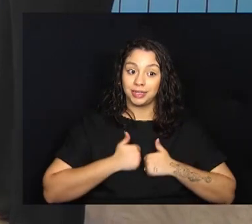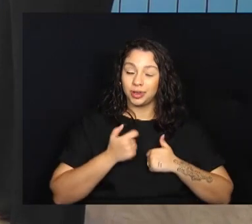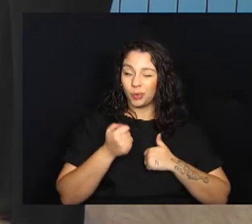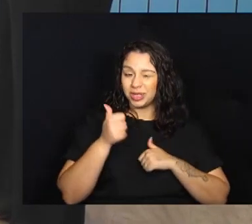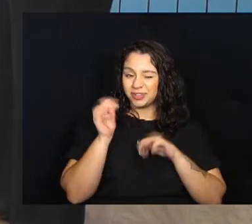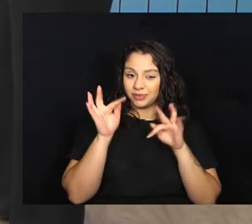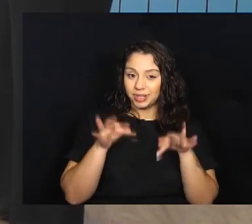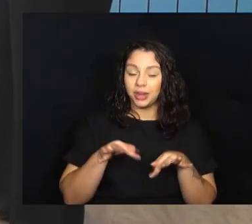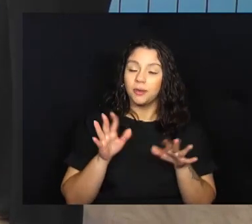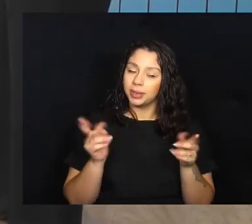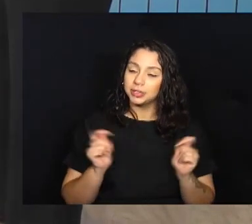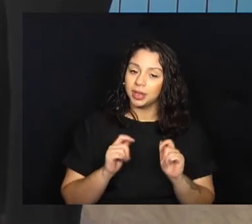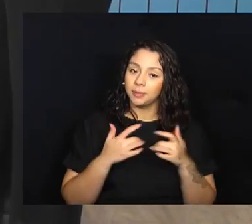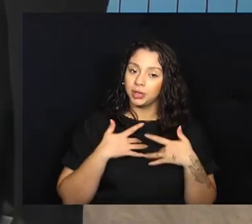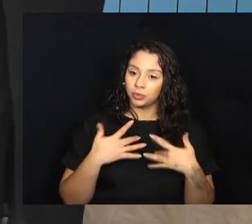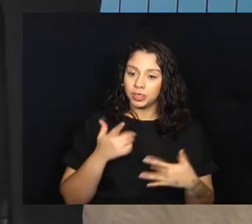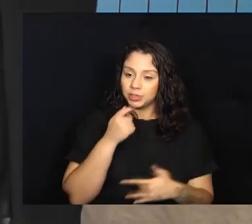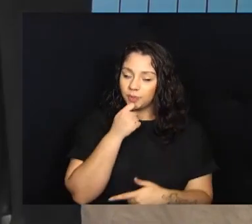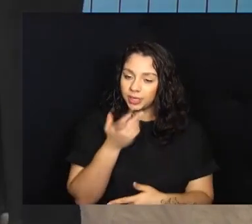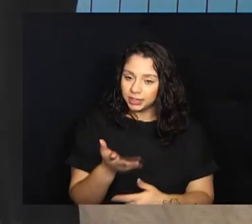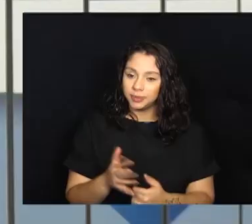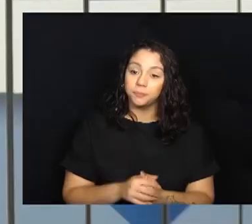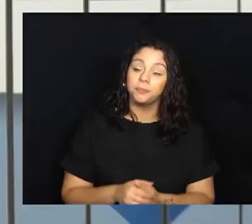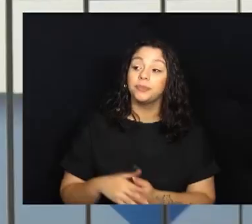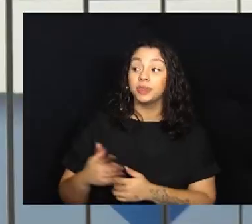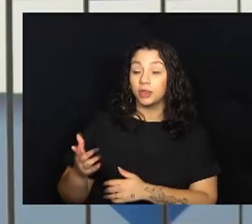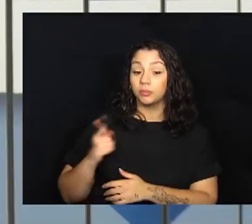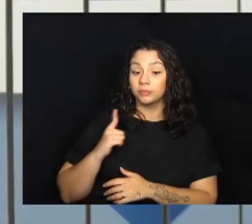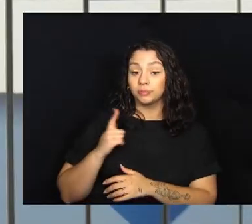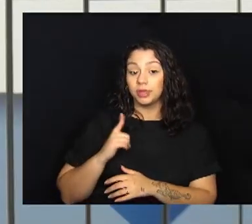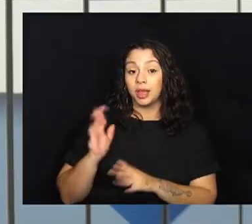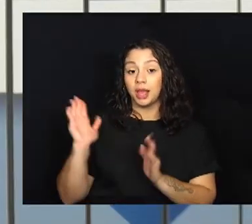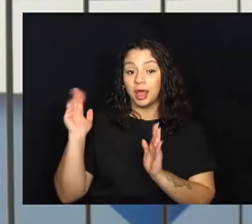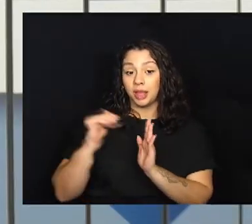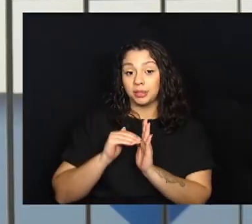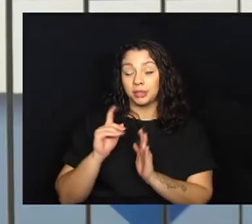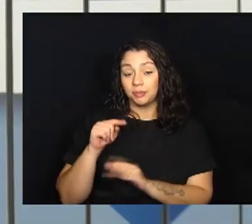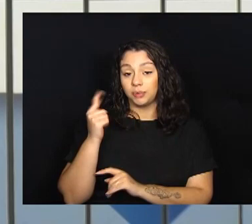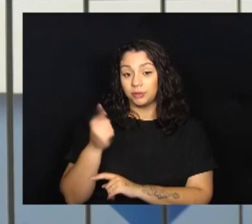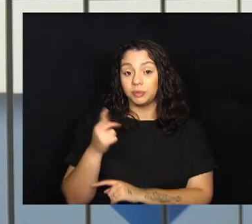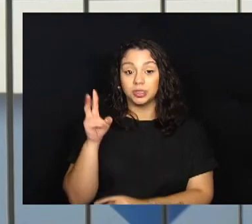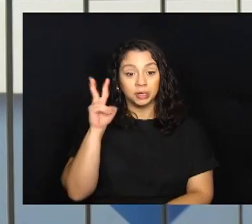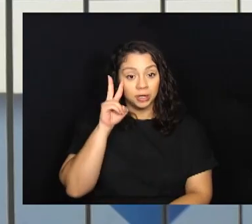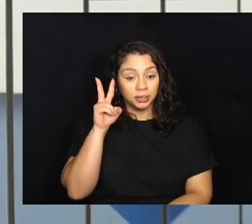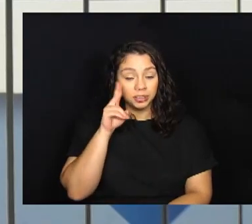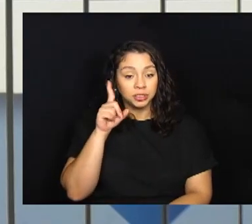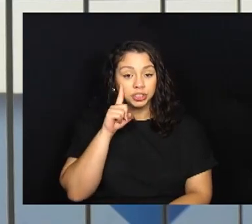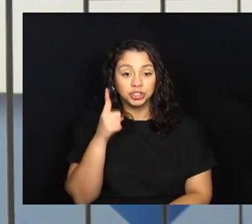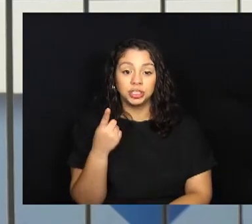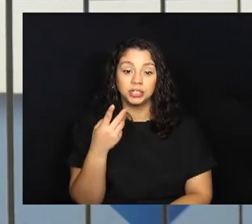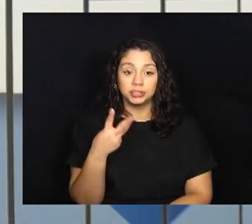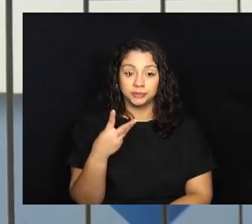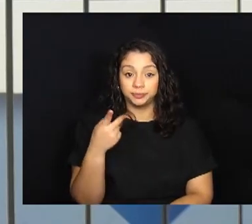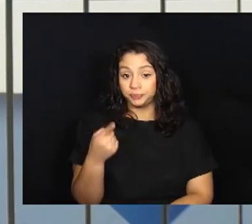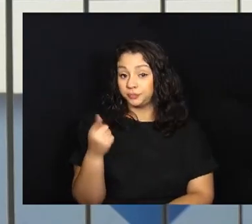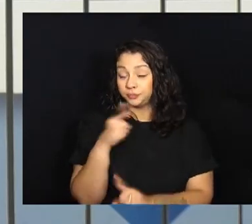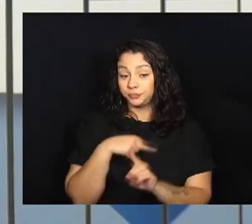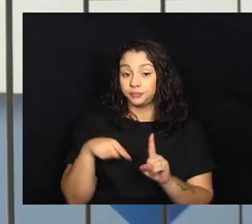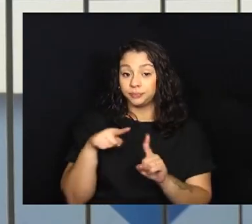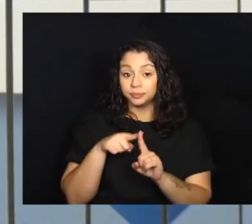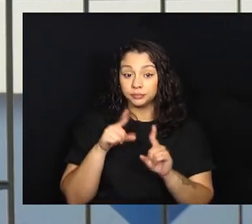tempo de fazer a doação. Dá tempo sim. Olha, a campanha vai até a próxima segunda-feira, dia 31, e o objetivo